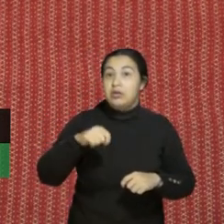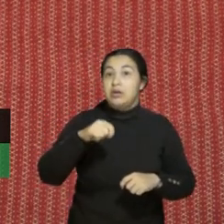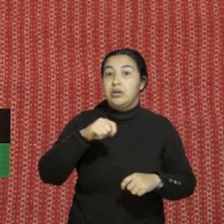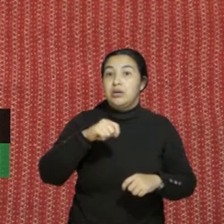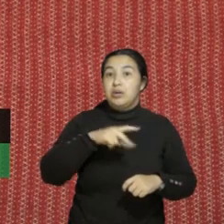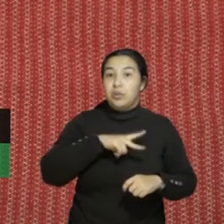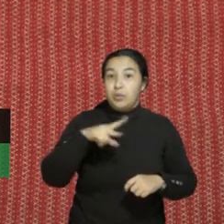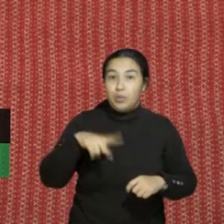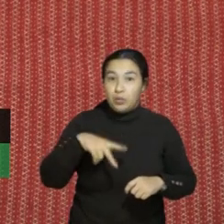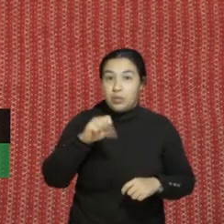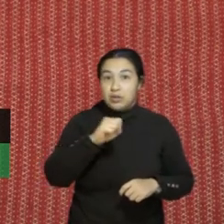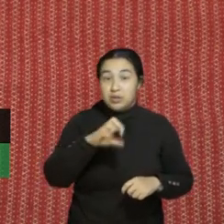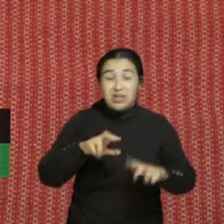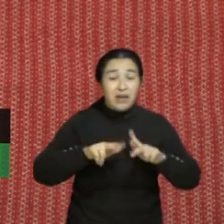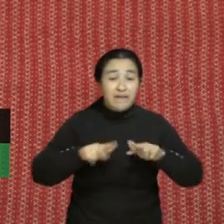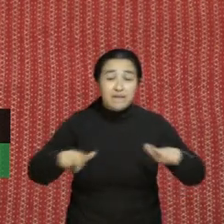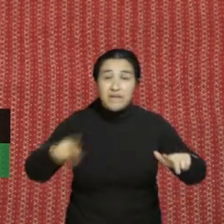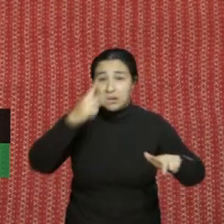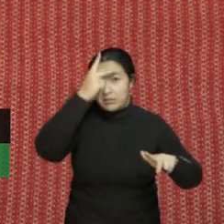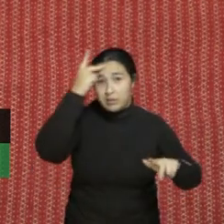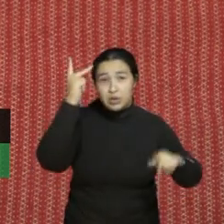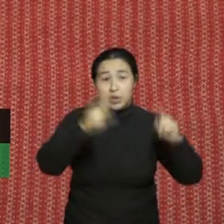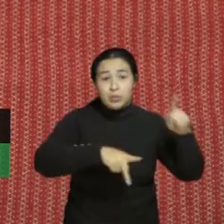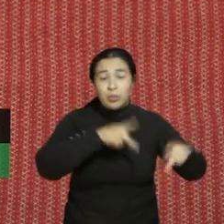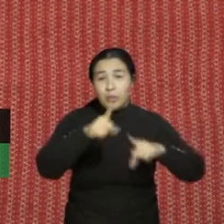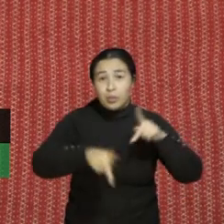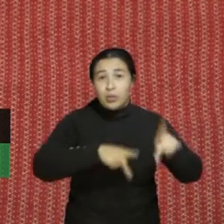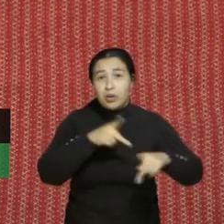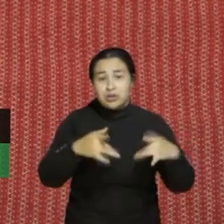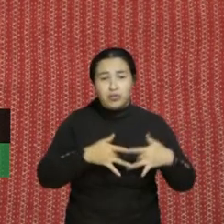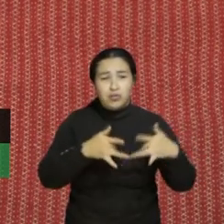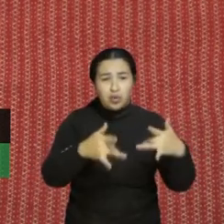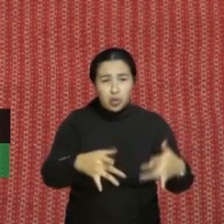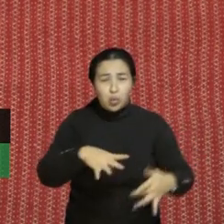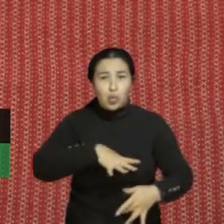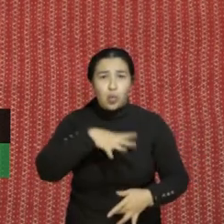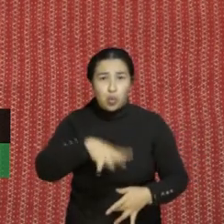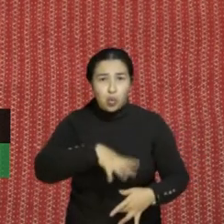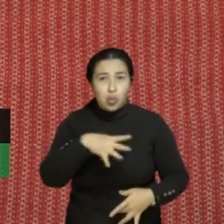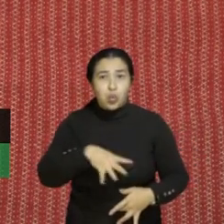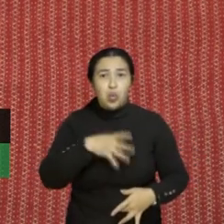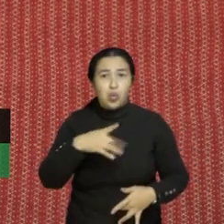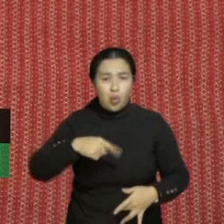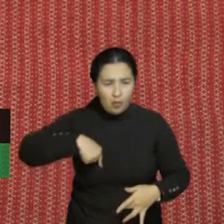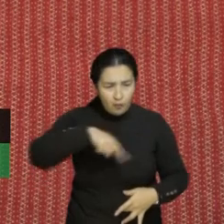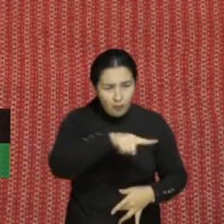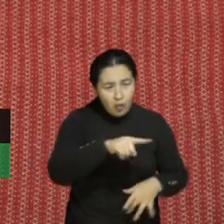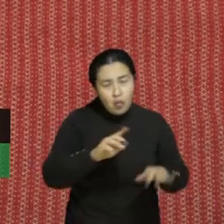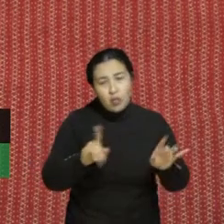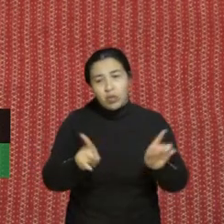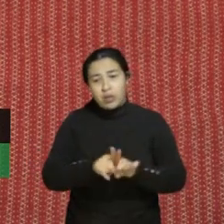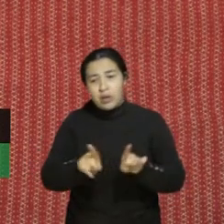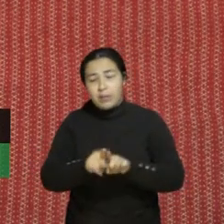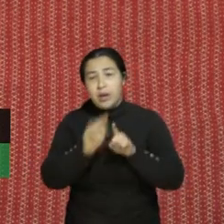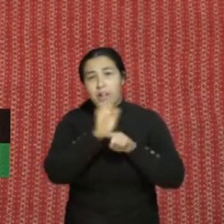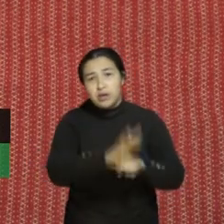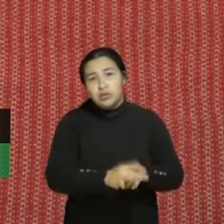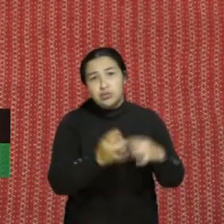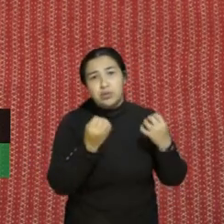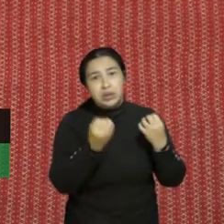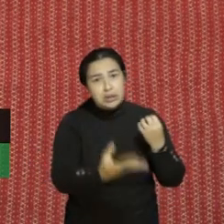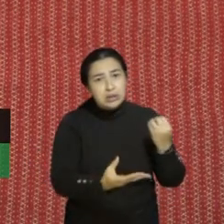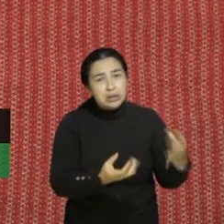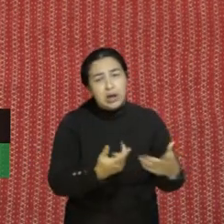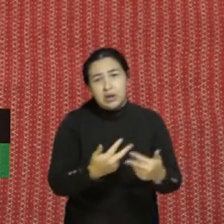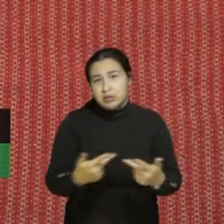os milhares de catarinenses que, de maneira voluntária e corajosa, se colocaram a favor do estado do Rio Grande do Sul, a